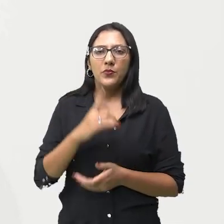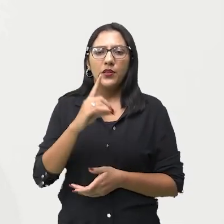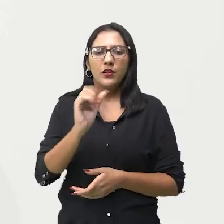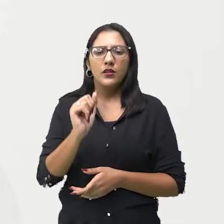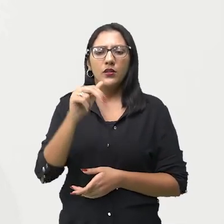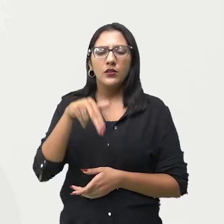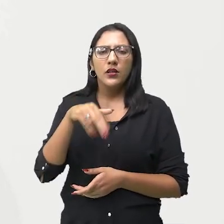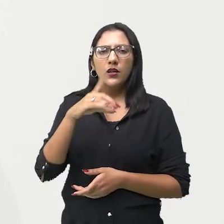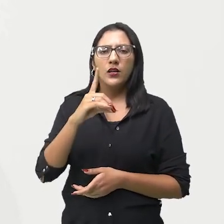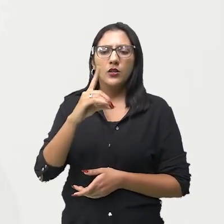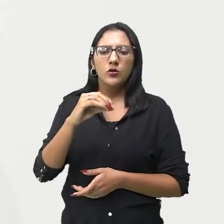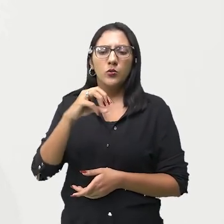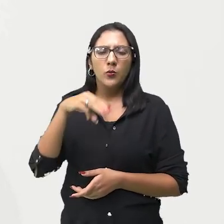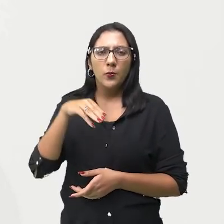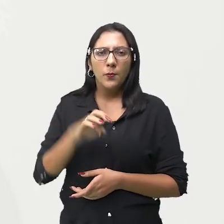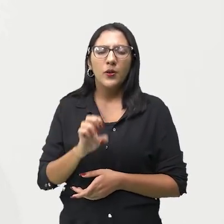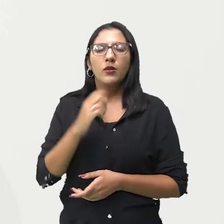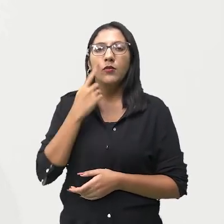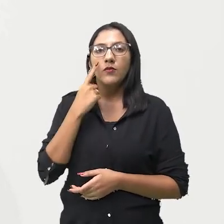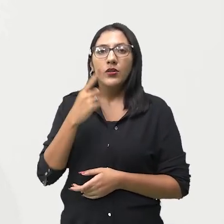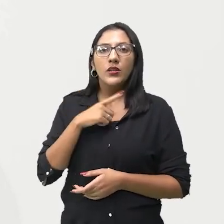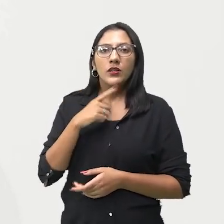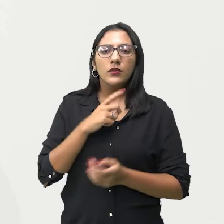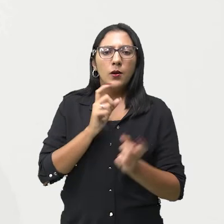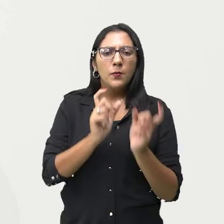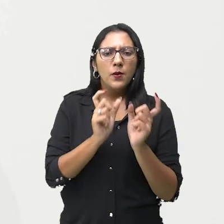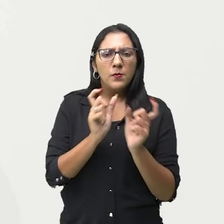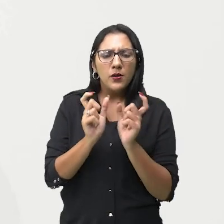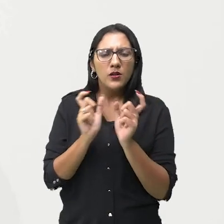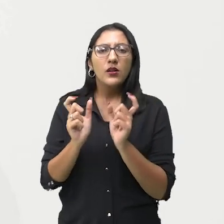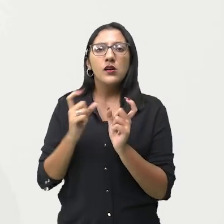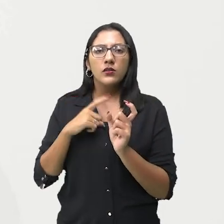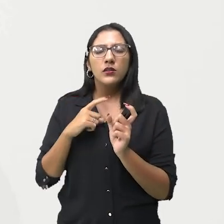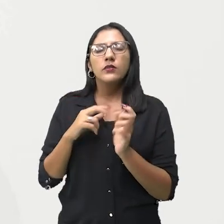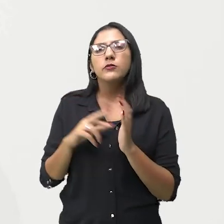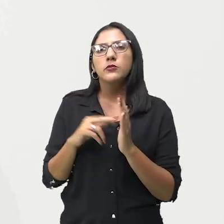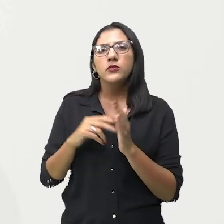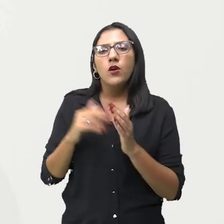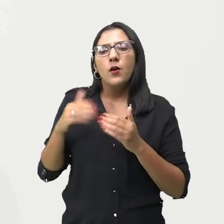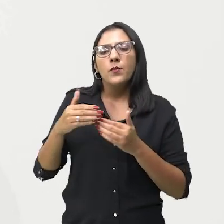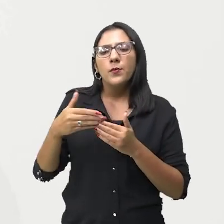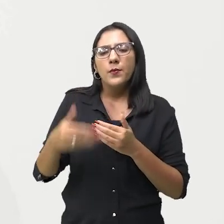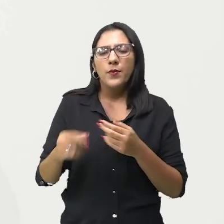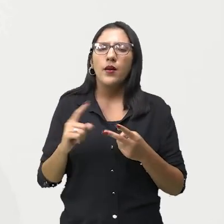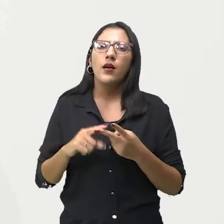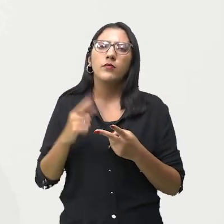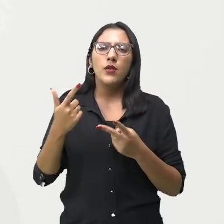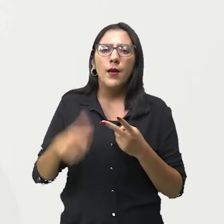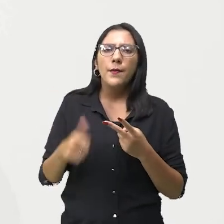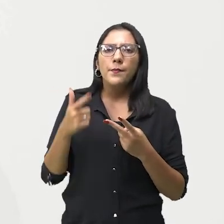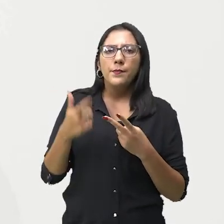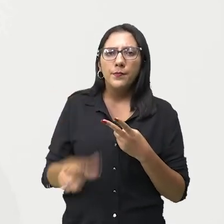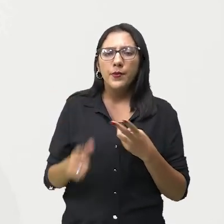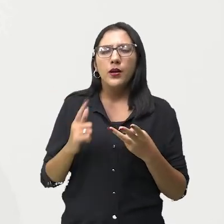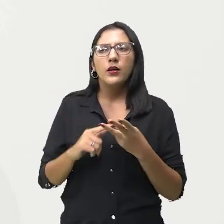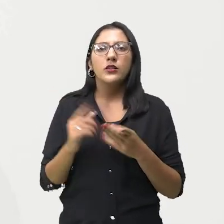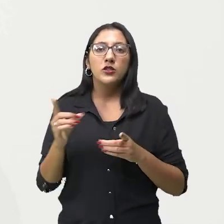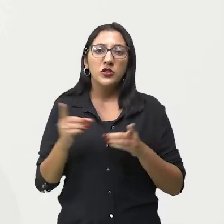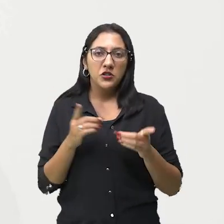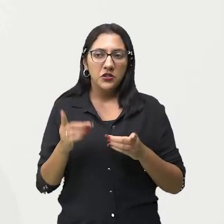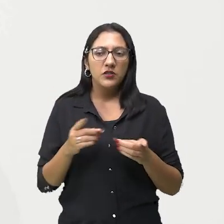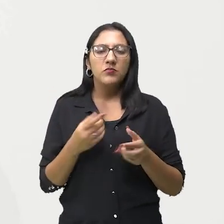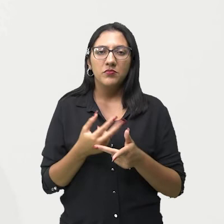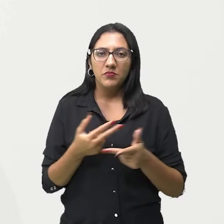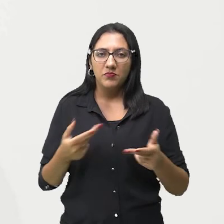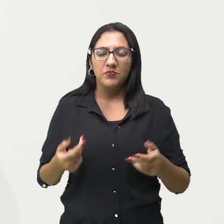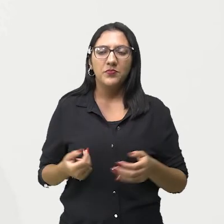dando-me. E como a gente já sabe, formas no gerúndio expressam continuidade, repetição, dinamismo e assim